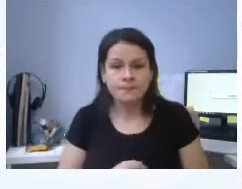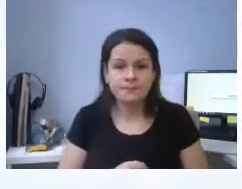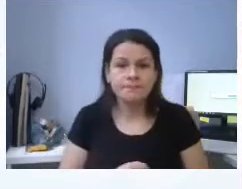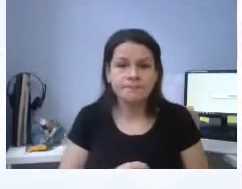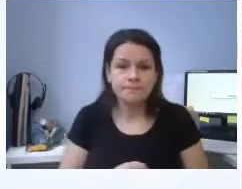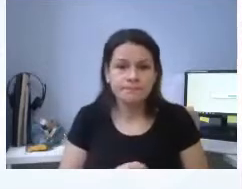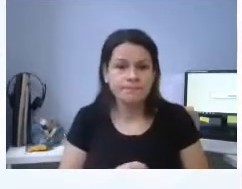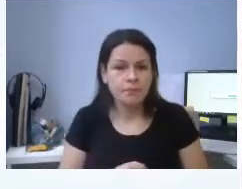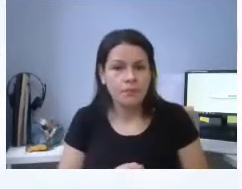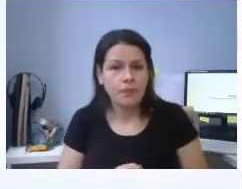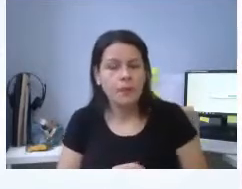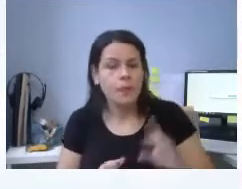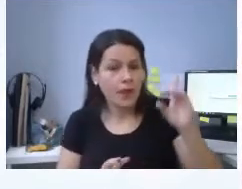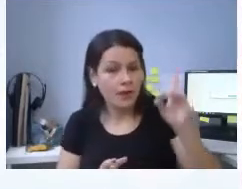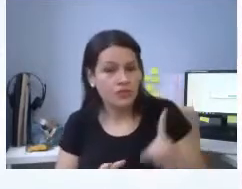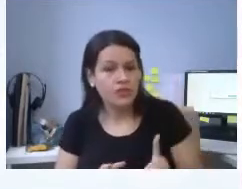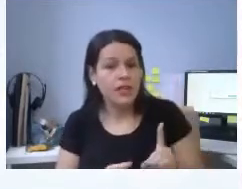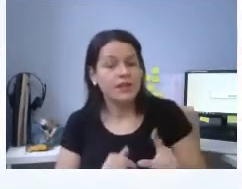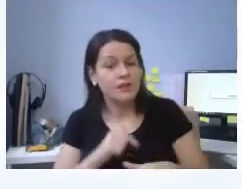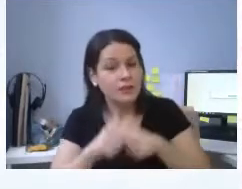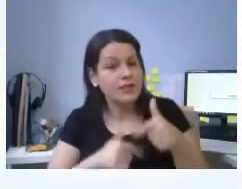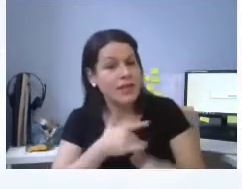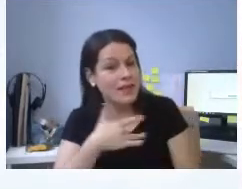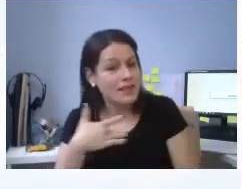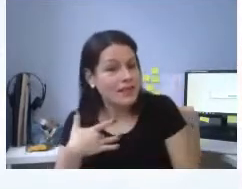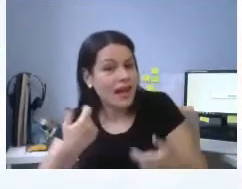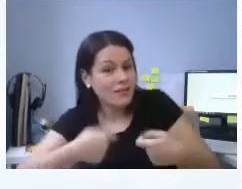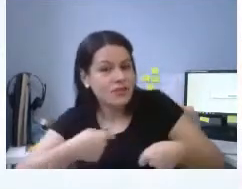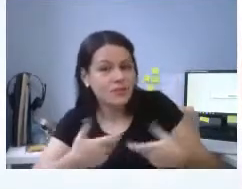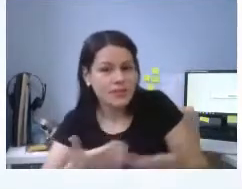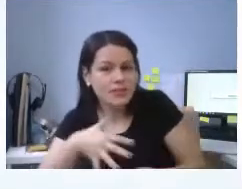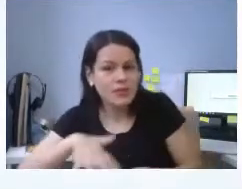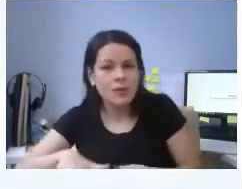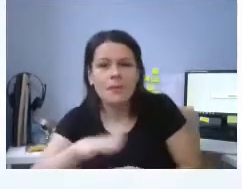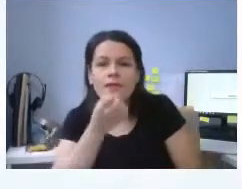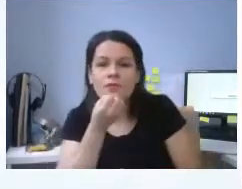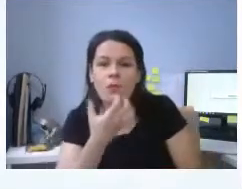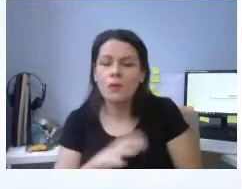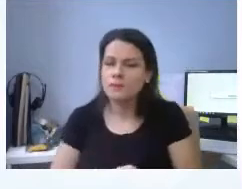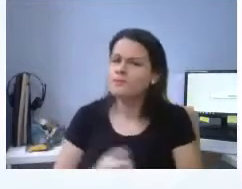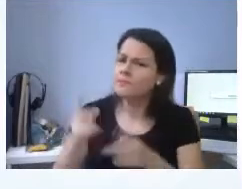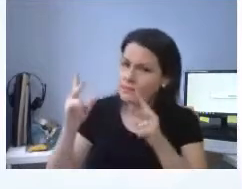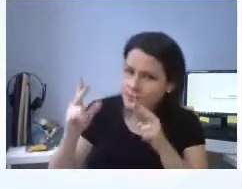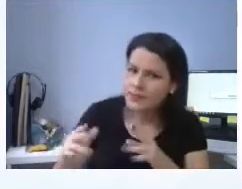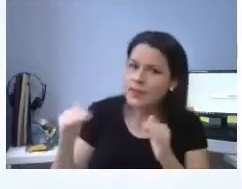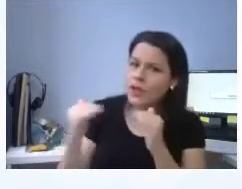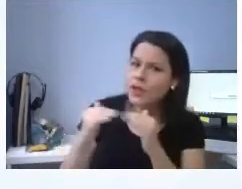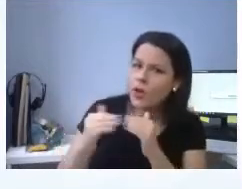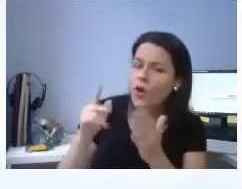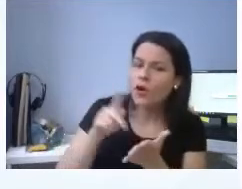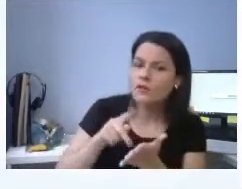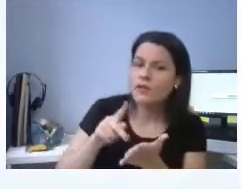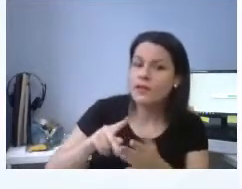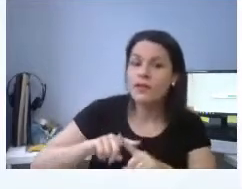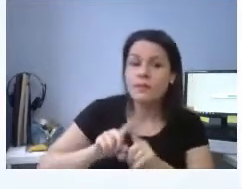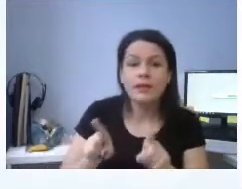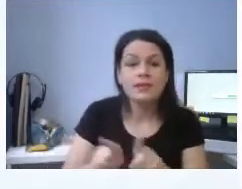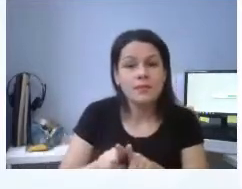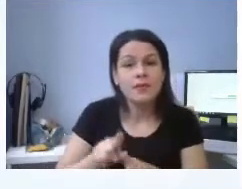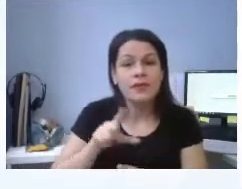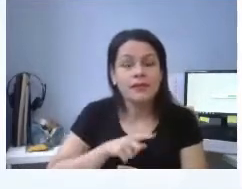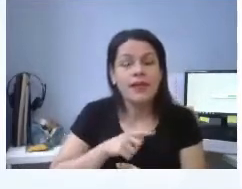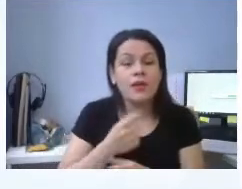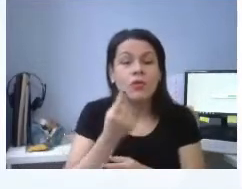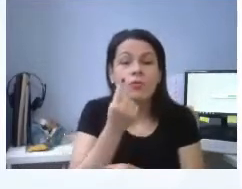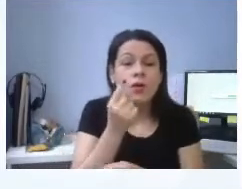né? ambiente saudável. Ele tem os mesmos direitos de ambiente saudável. Exatamente, exatamente. Mas ainda assim é exceção. O que a